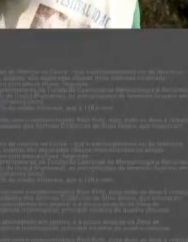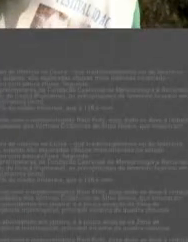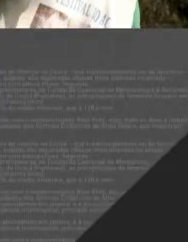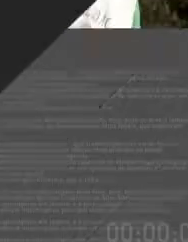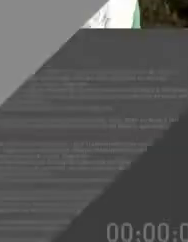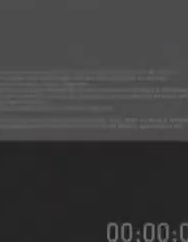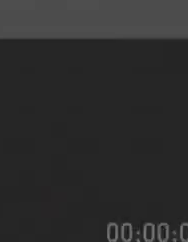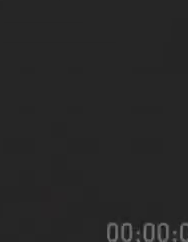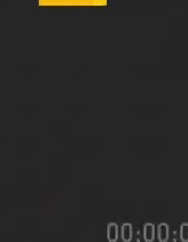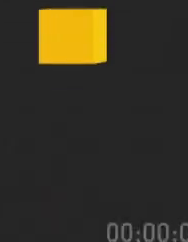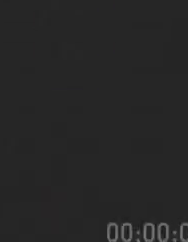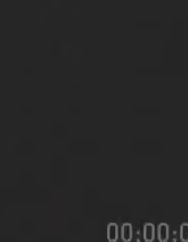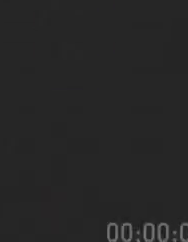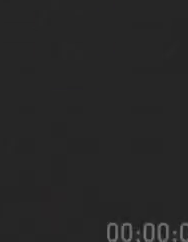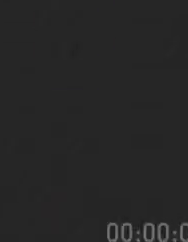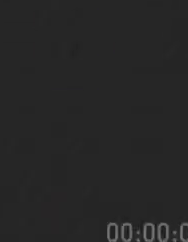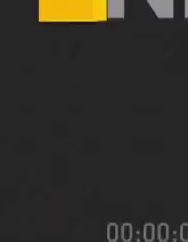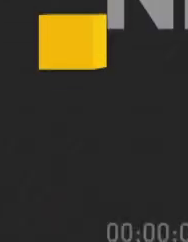ae